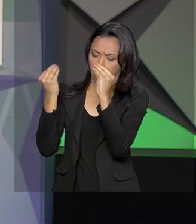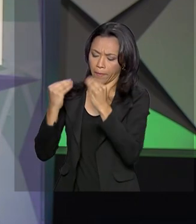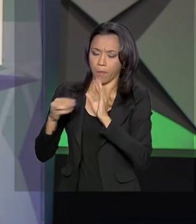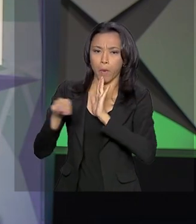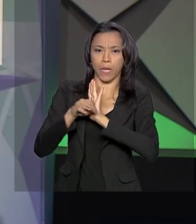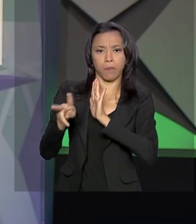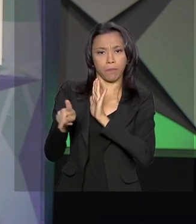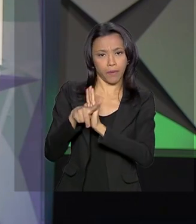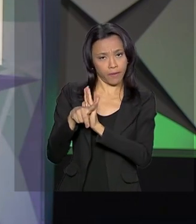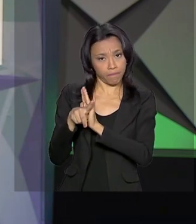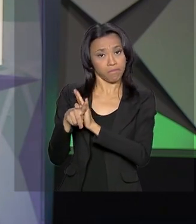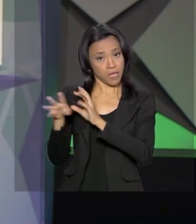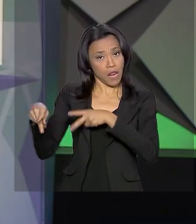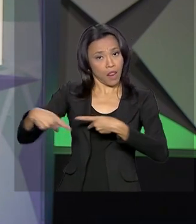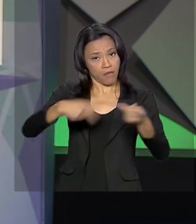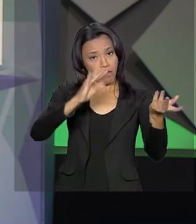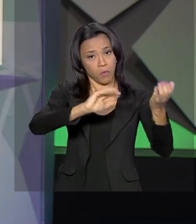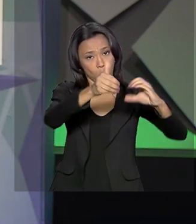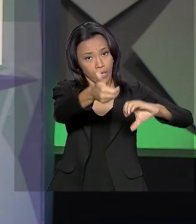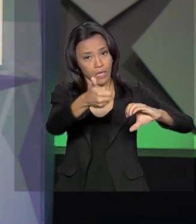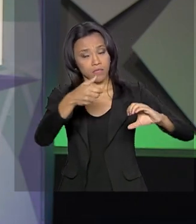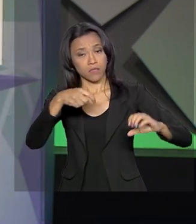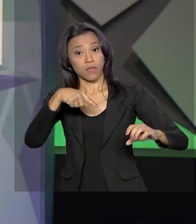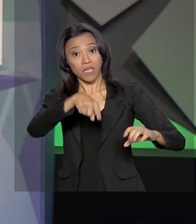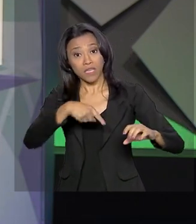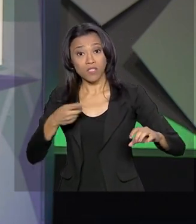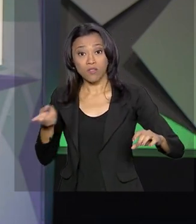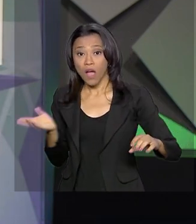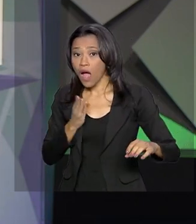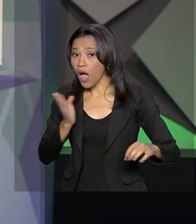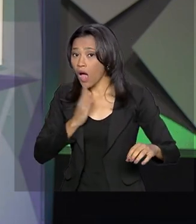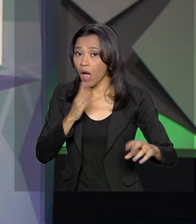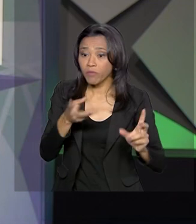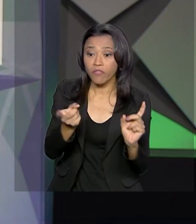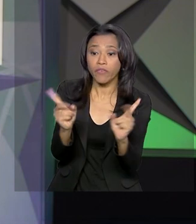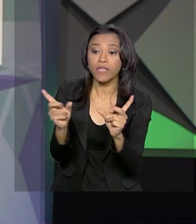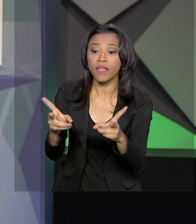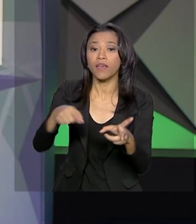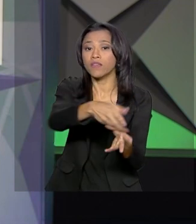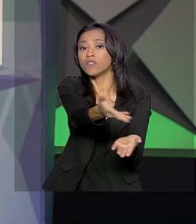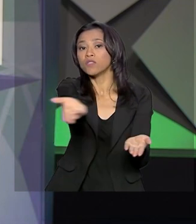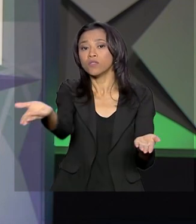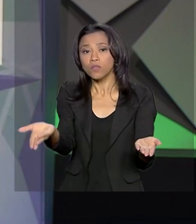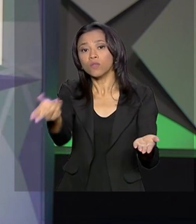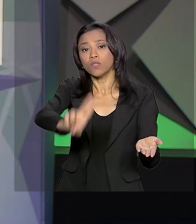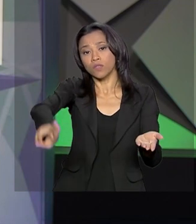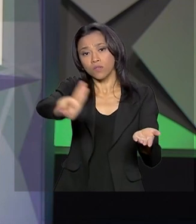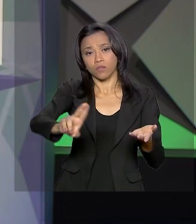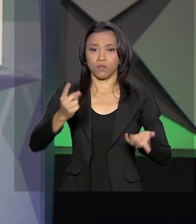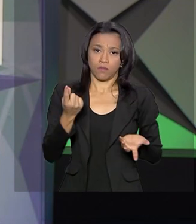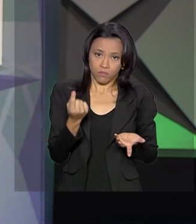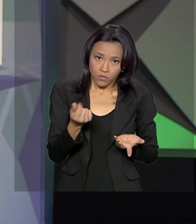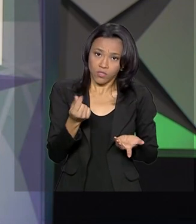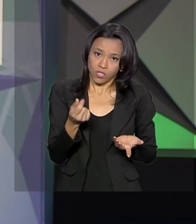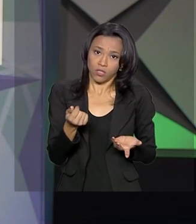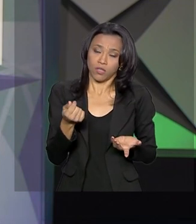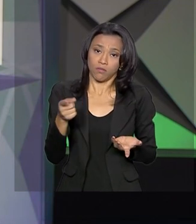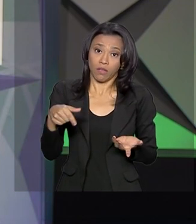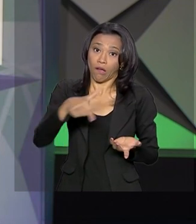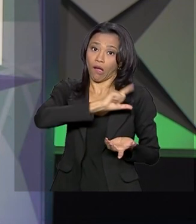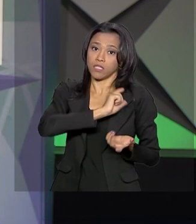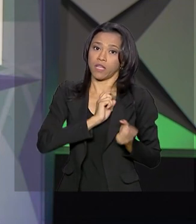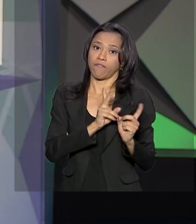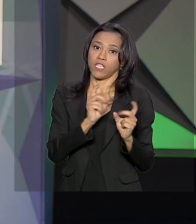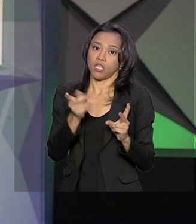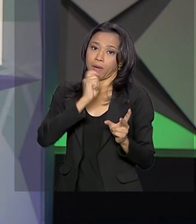no Congresso, que basicamente agiliza essa venda e permite que nós utilizemos o dinheiro do tráfego de drogas de